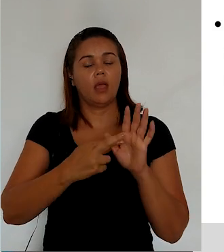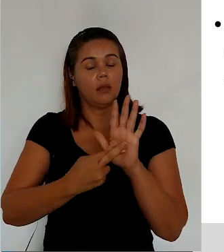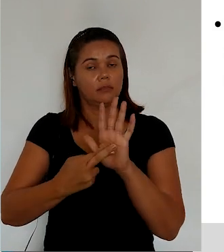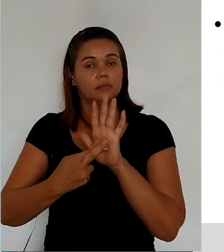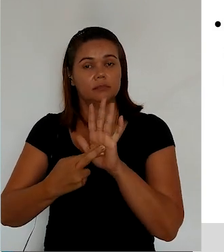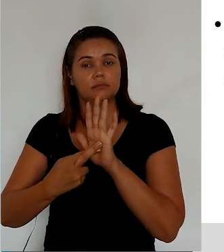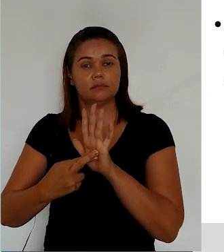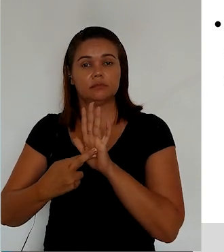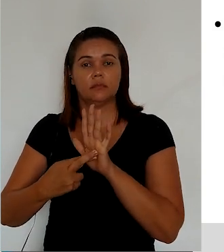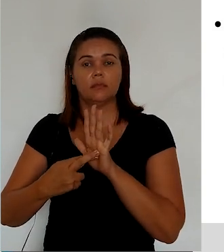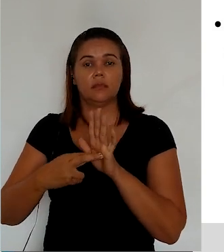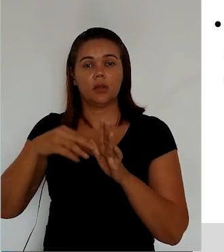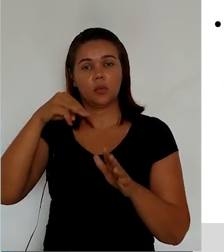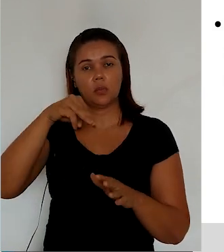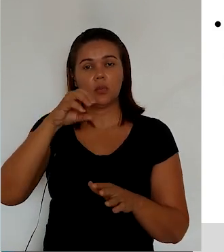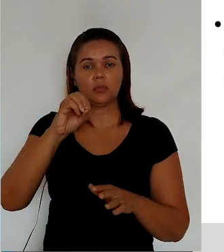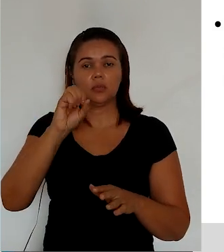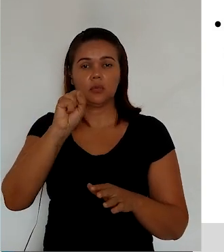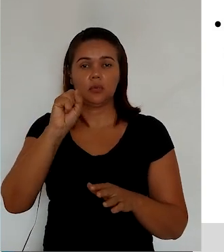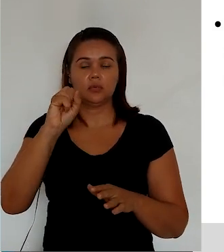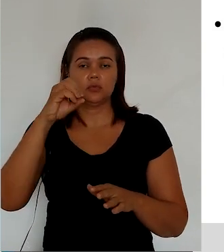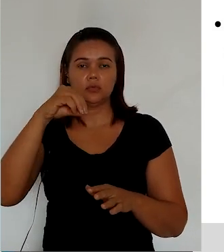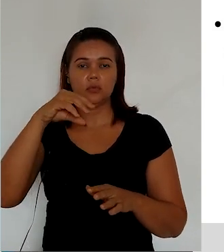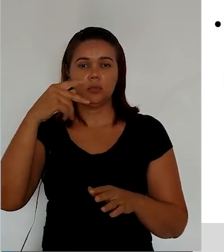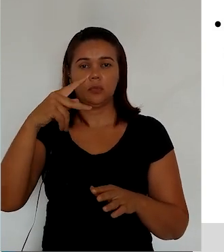de monócitos.